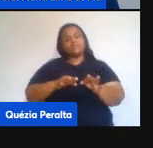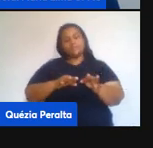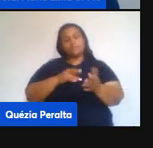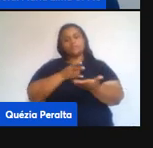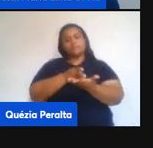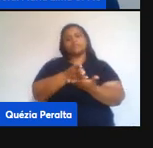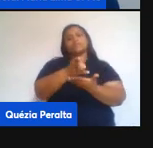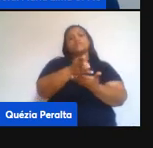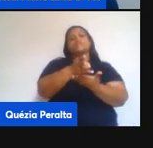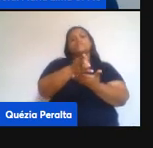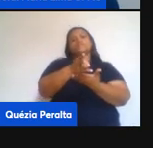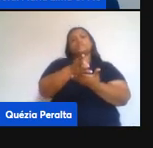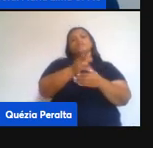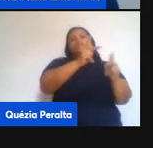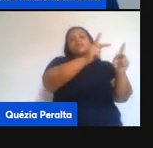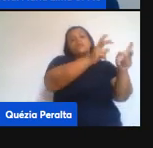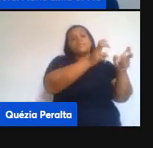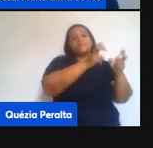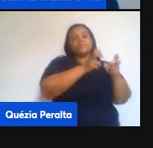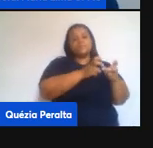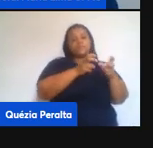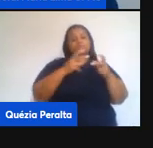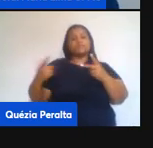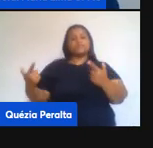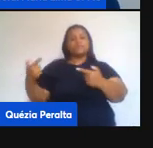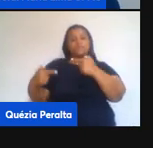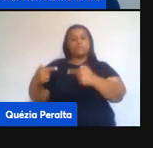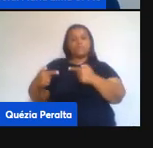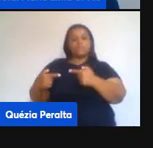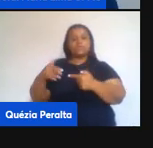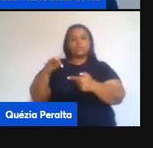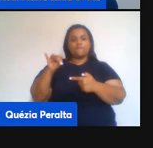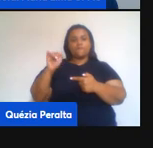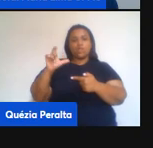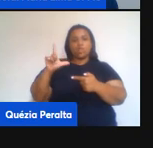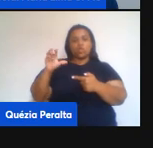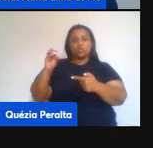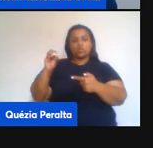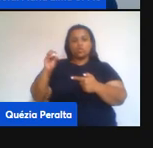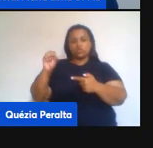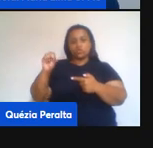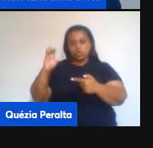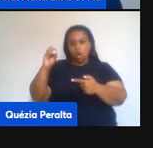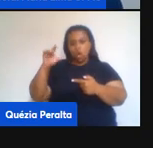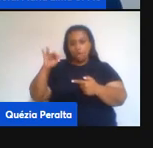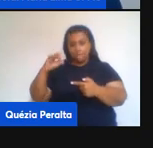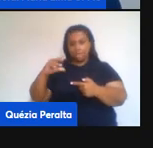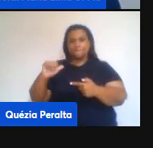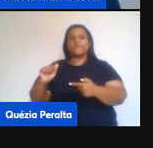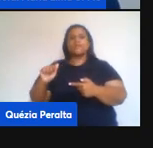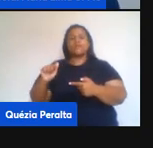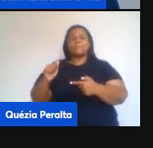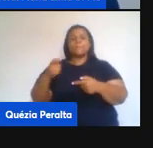ele é visto numa perspectiva política, filosófica, ele não pode ficar guardado numa gaveta esperando anos